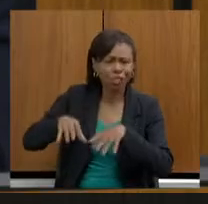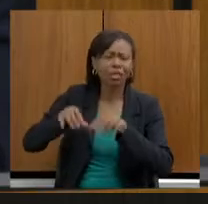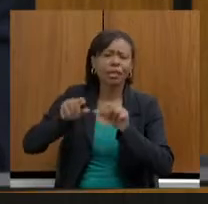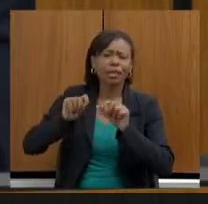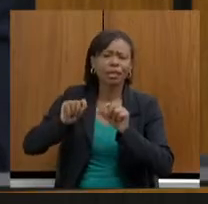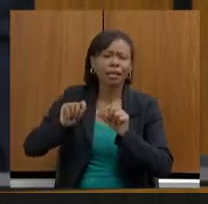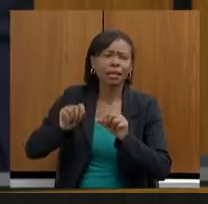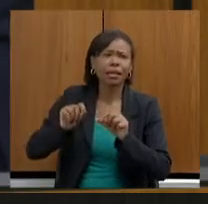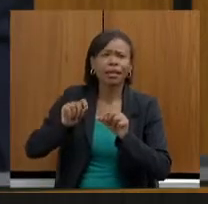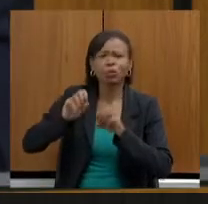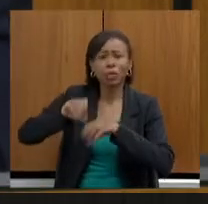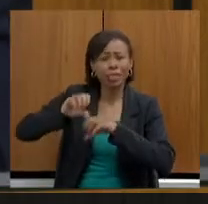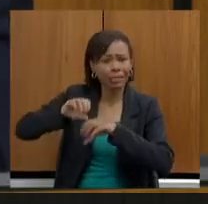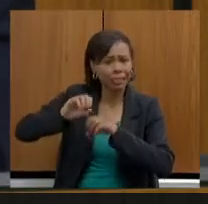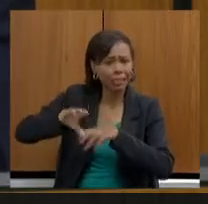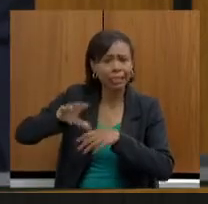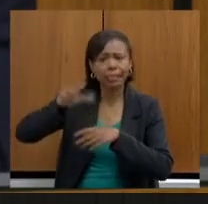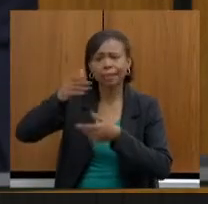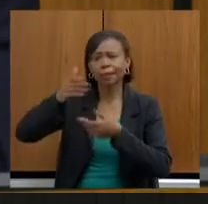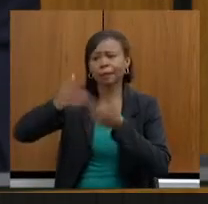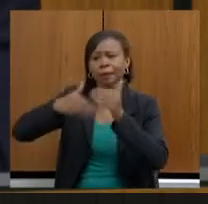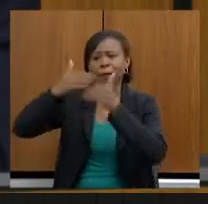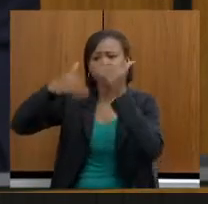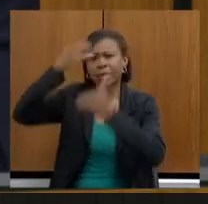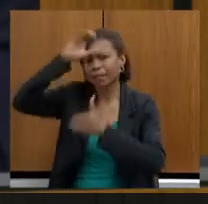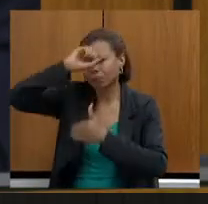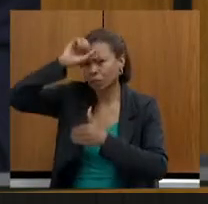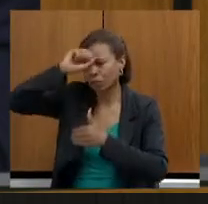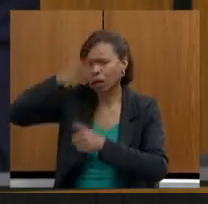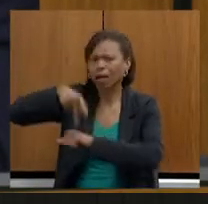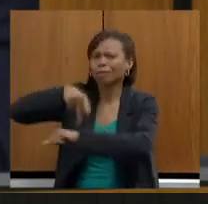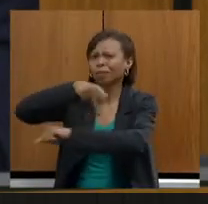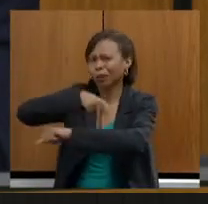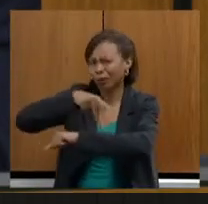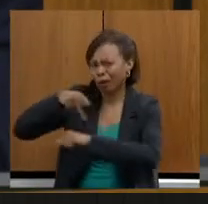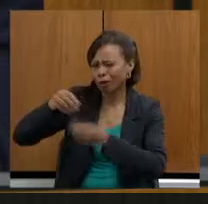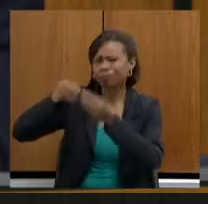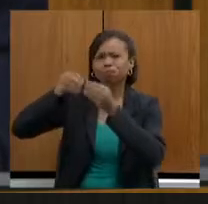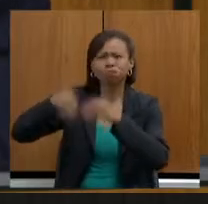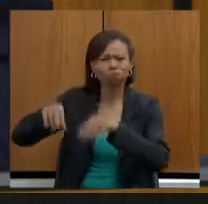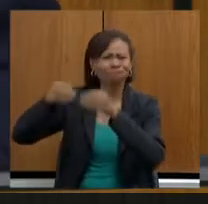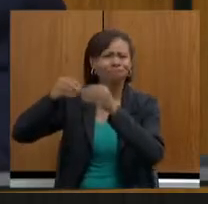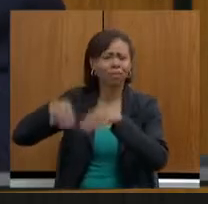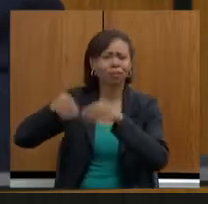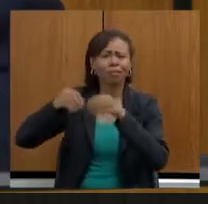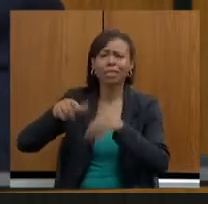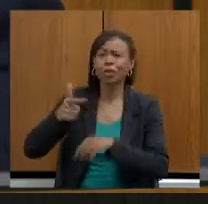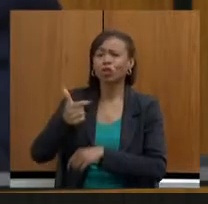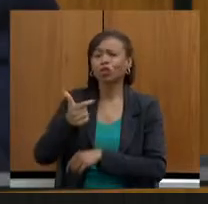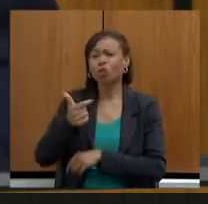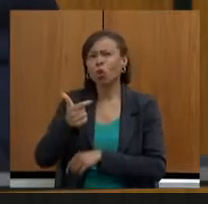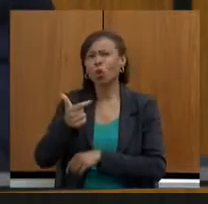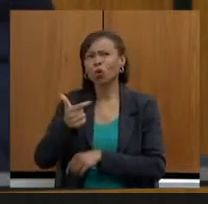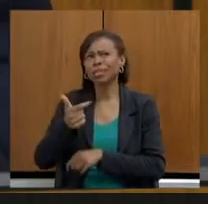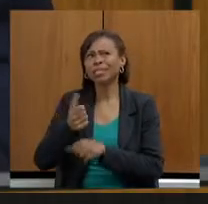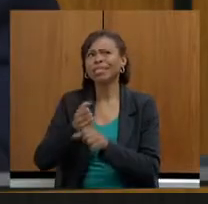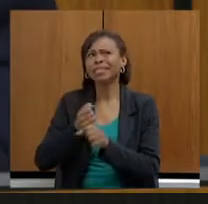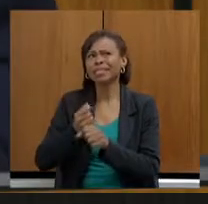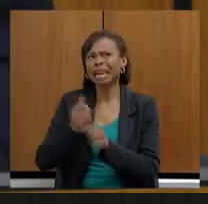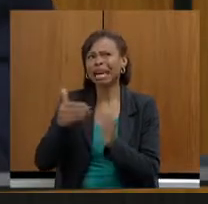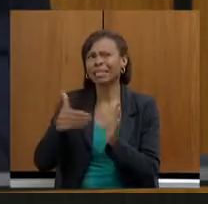termos de de ensino-aprendizagem no processo pedagógico varia de 12 a 20 anos